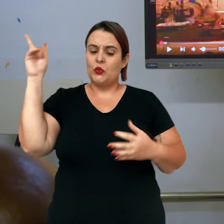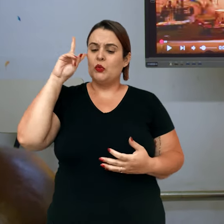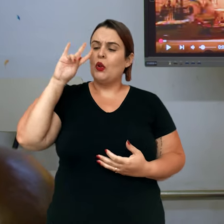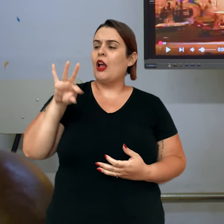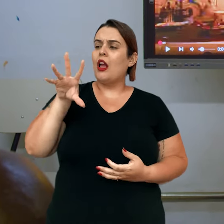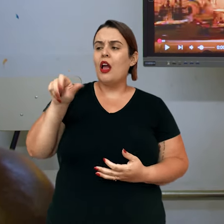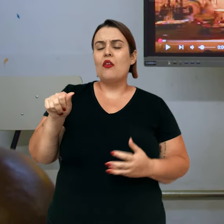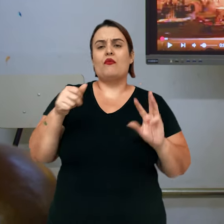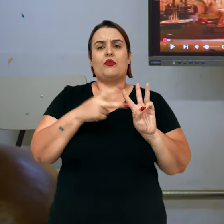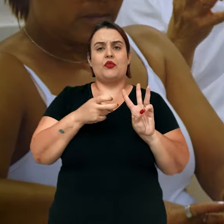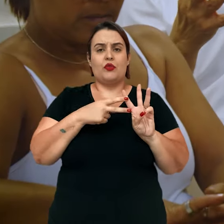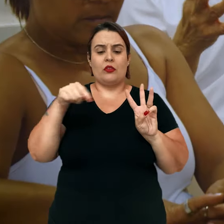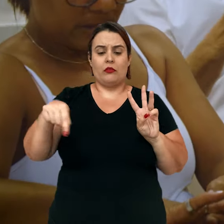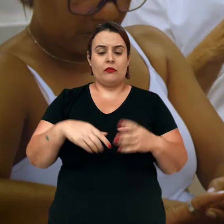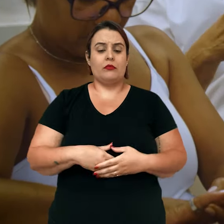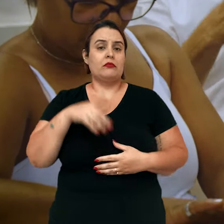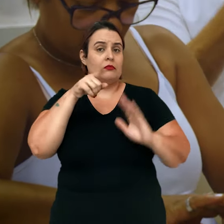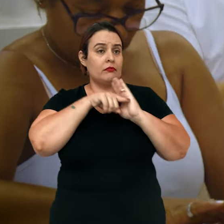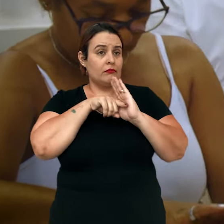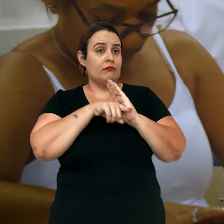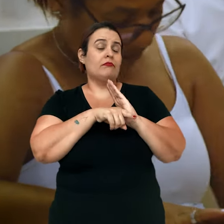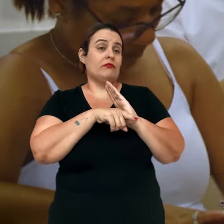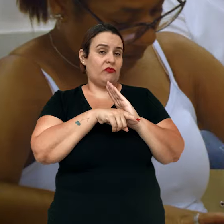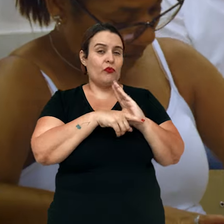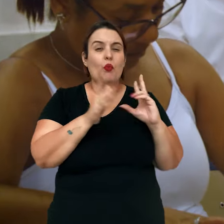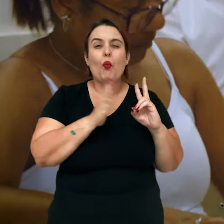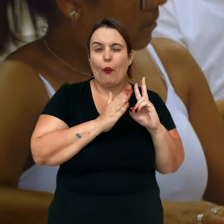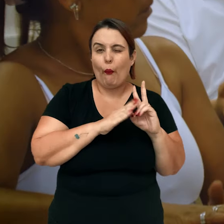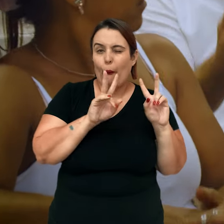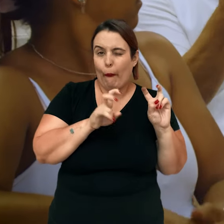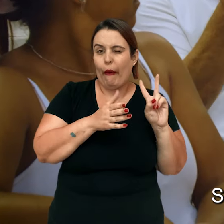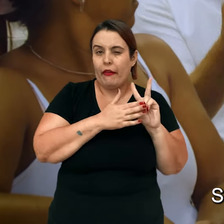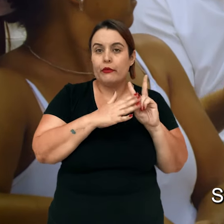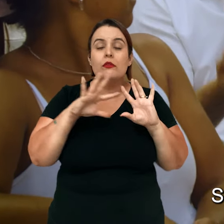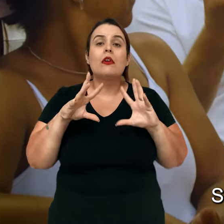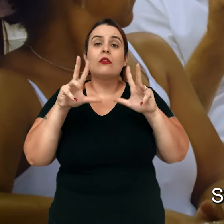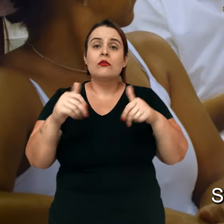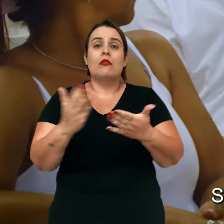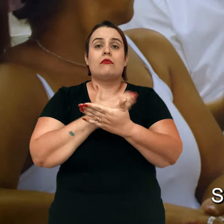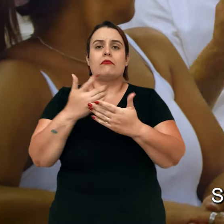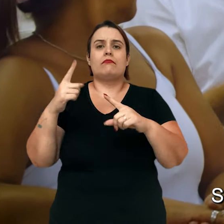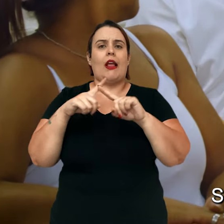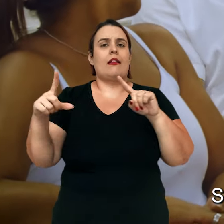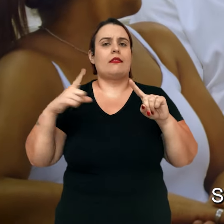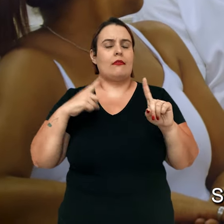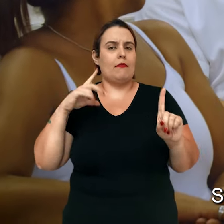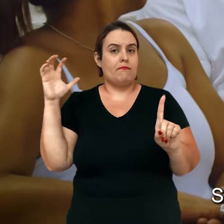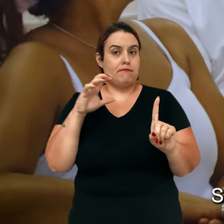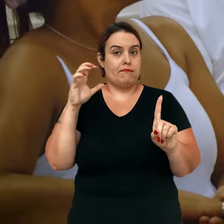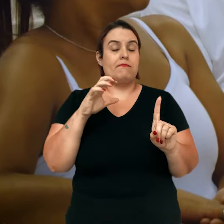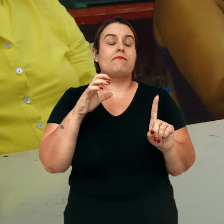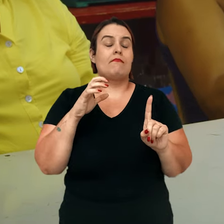narrativa afro-indígena aqui? Quando você faz a pesquisa, o índio está em todos os livros, só que tem a dominação